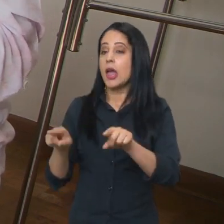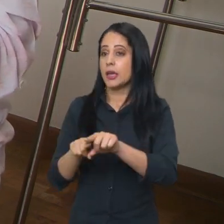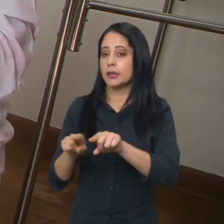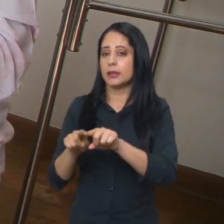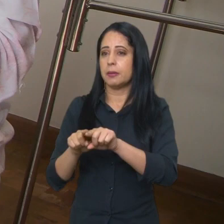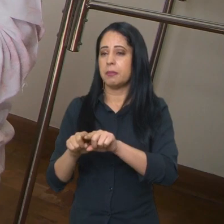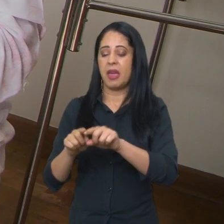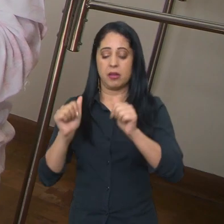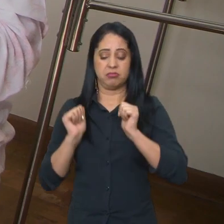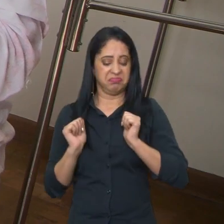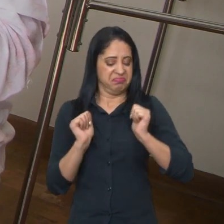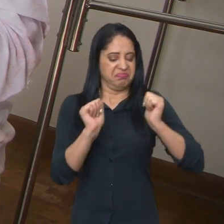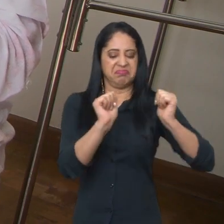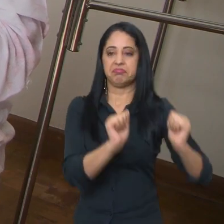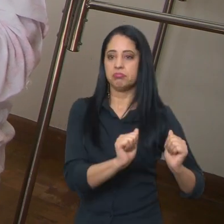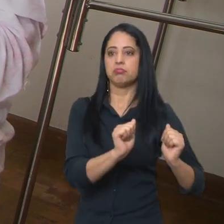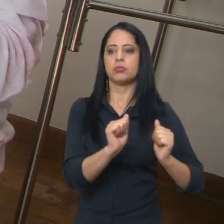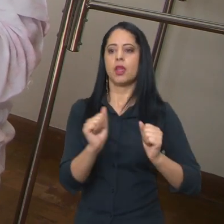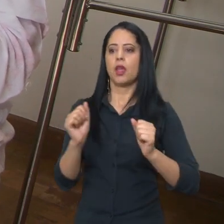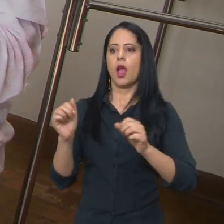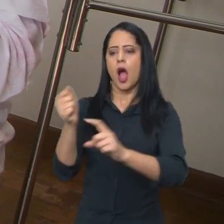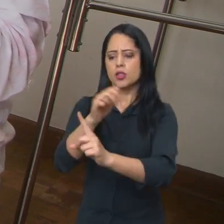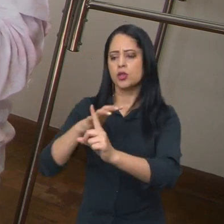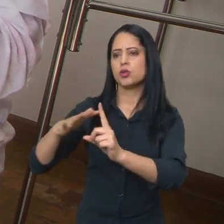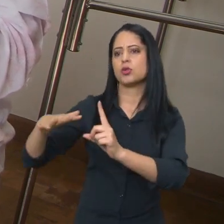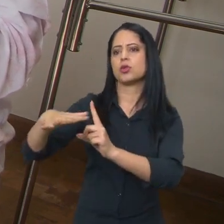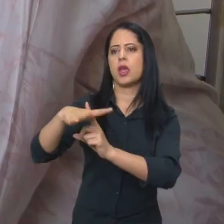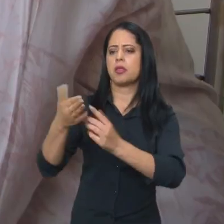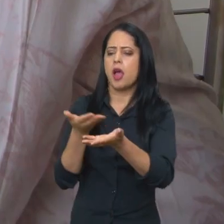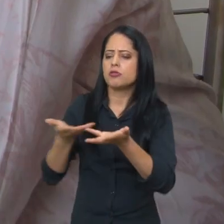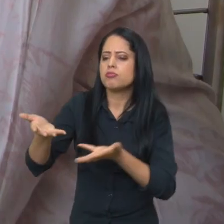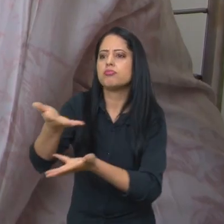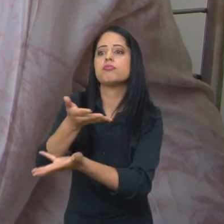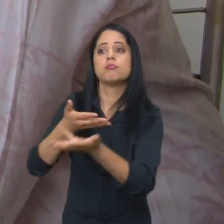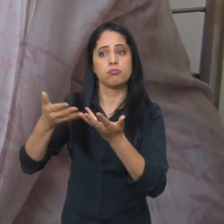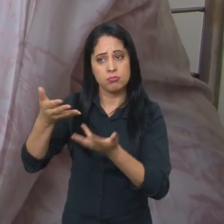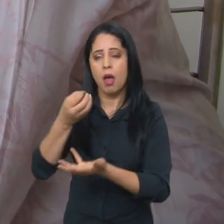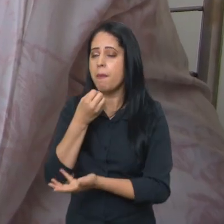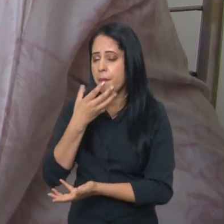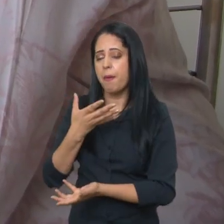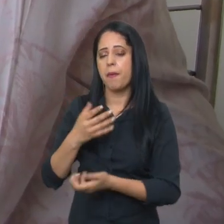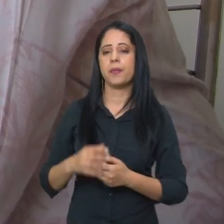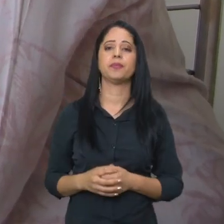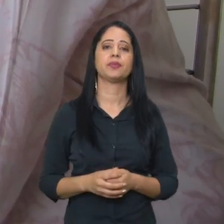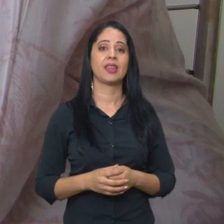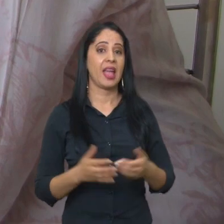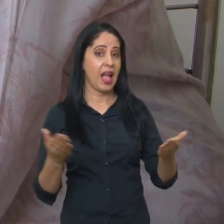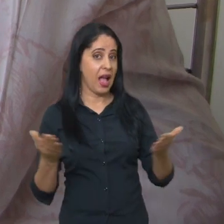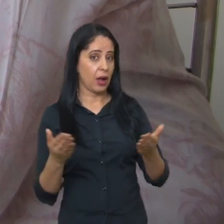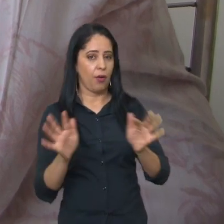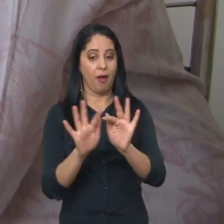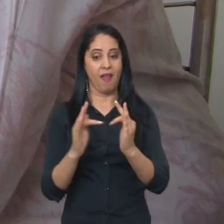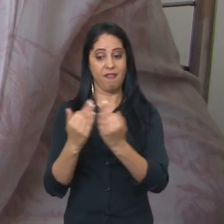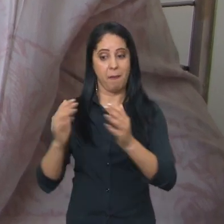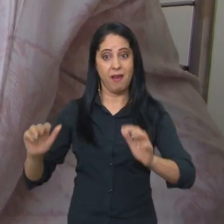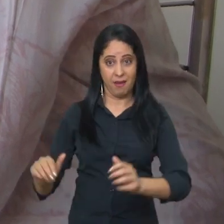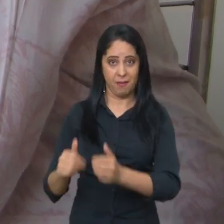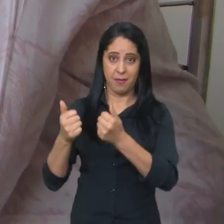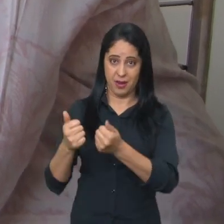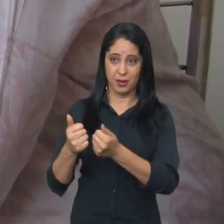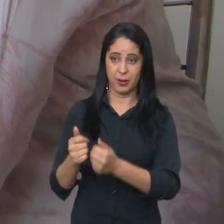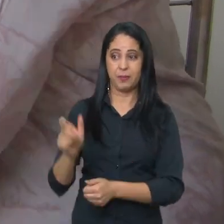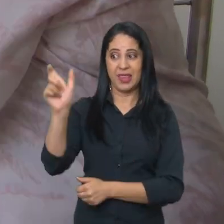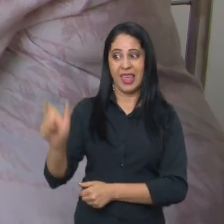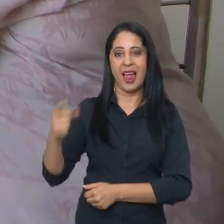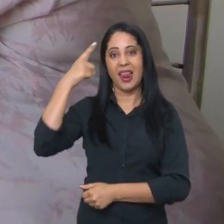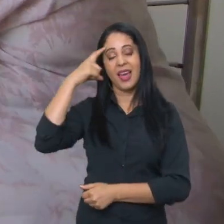ter atividades, sabe? Ter atividades com outras pessoas também. Com as dúvidas esclarecidas, a família inteira saiu ganhando e